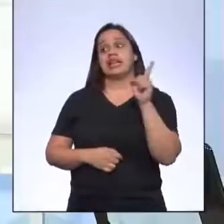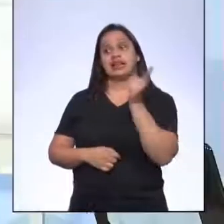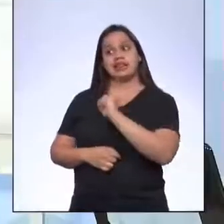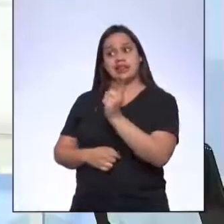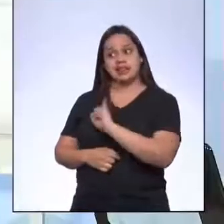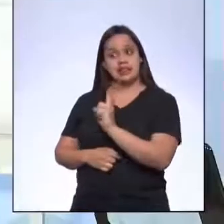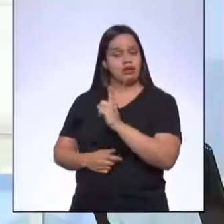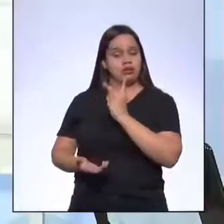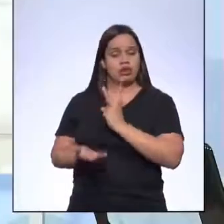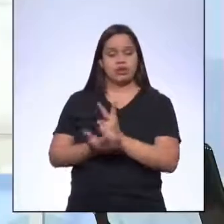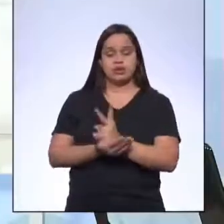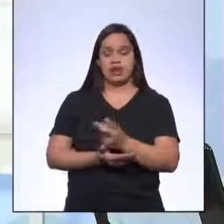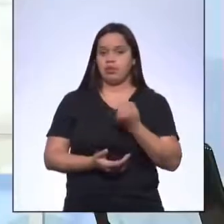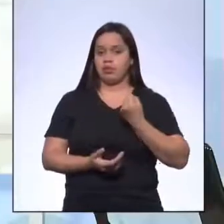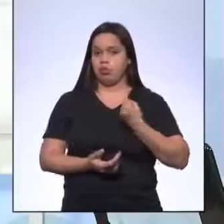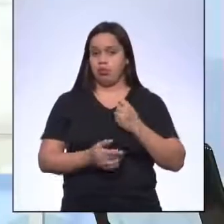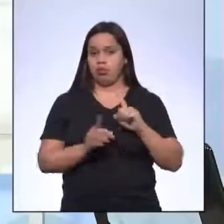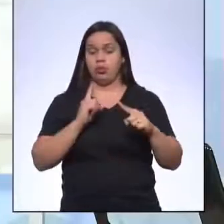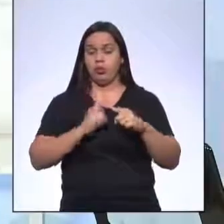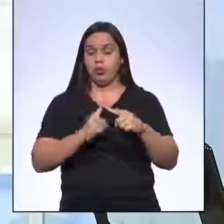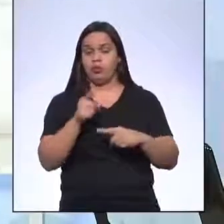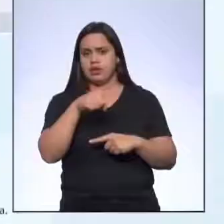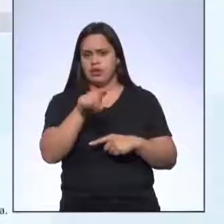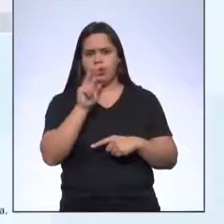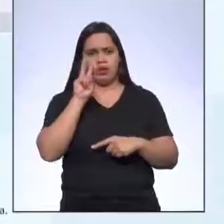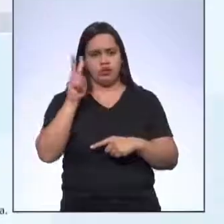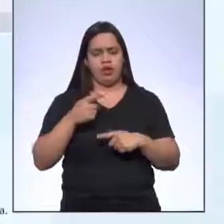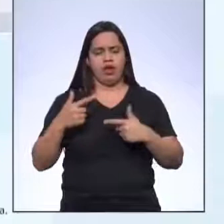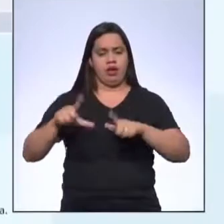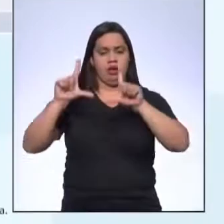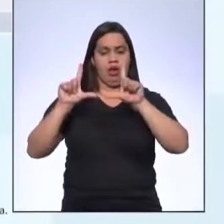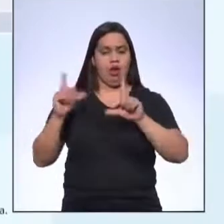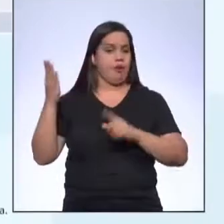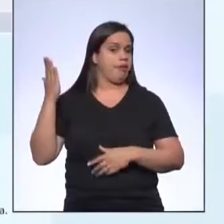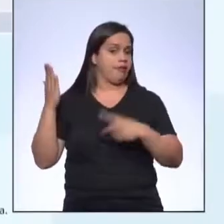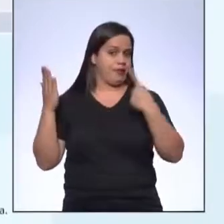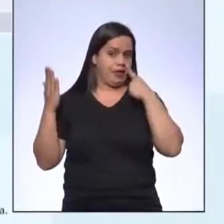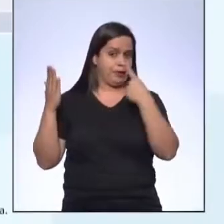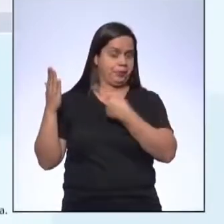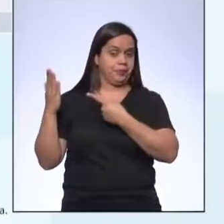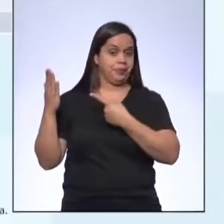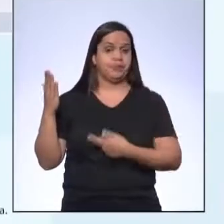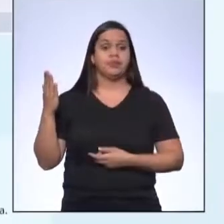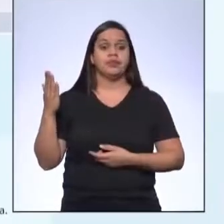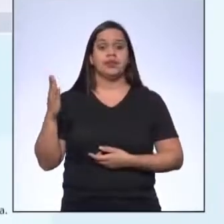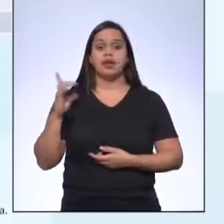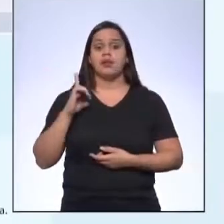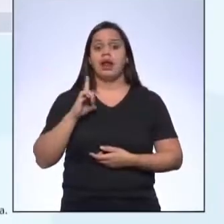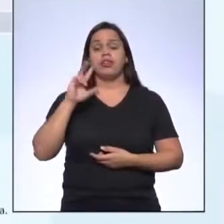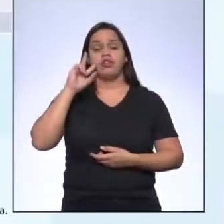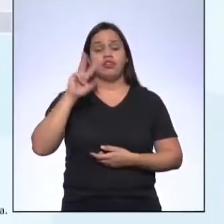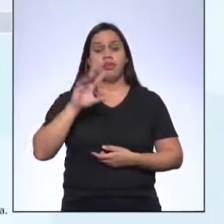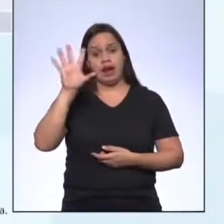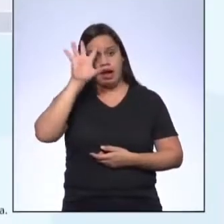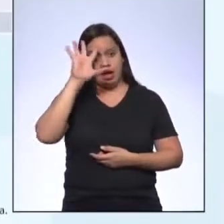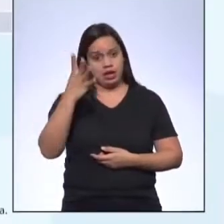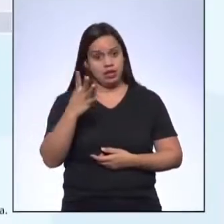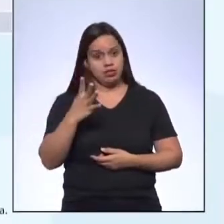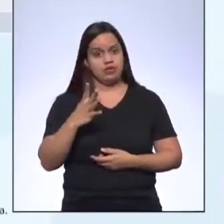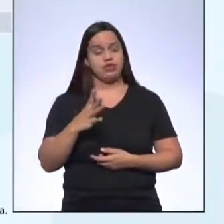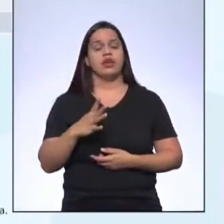serão sempre esses números até que você pode olhar põe na terra de novo para mim por gentileza Olha que para resolução